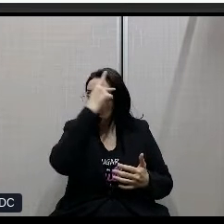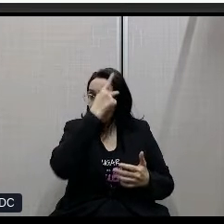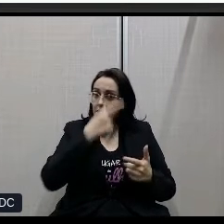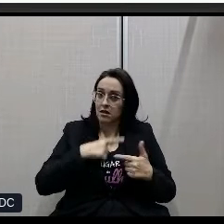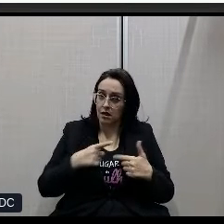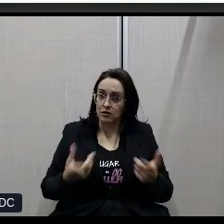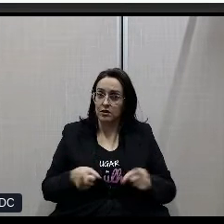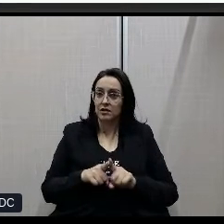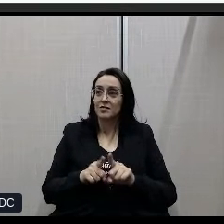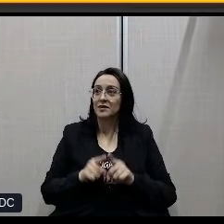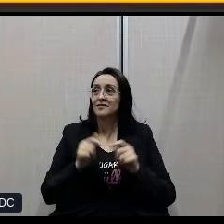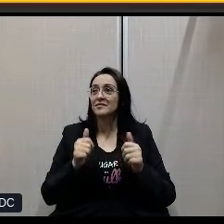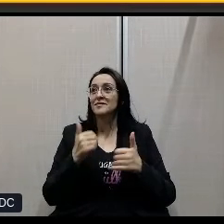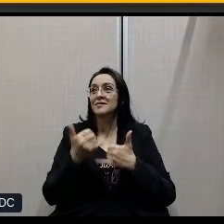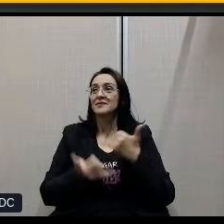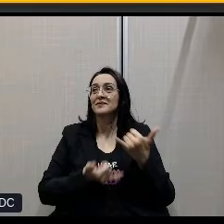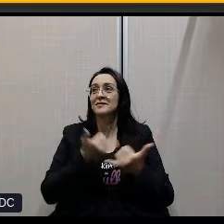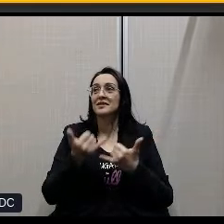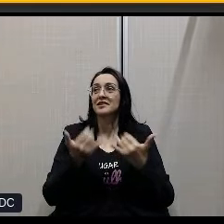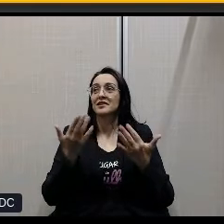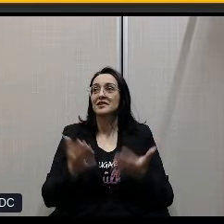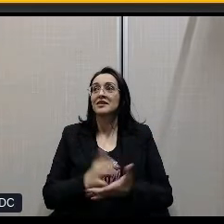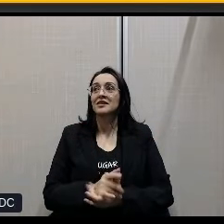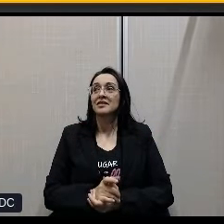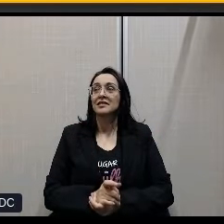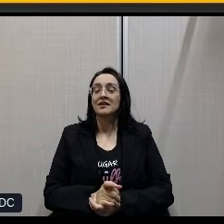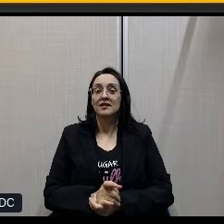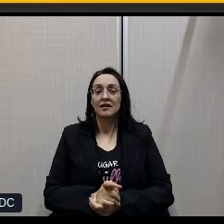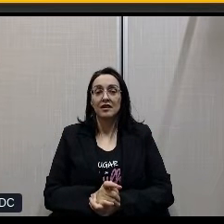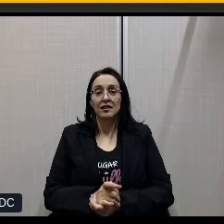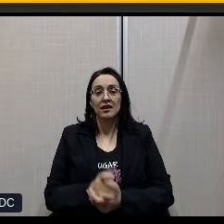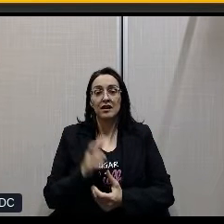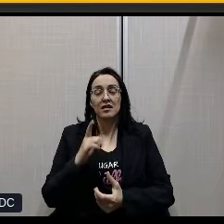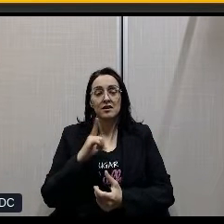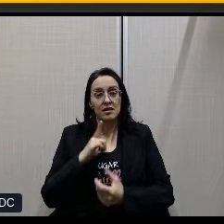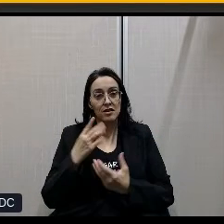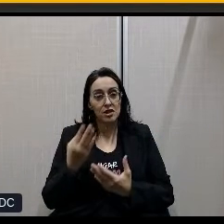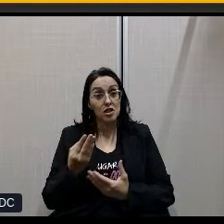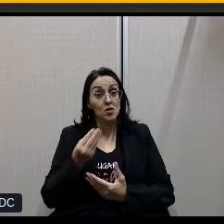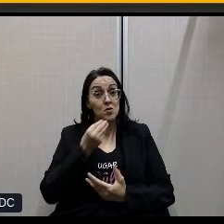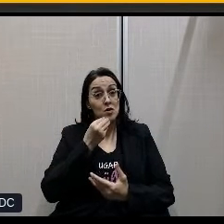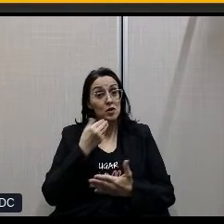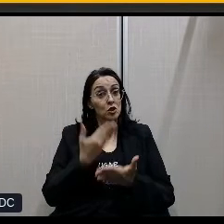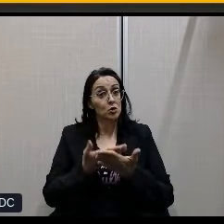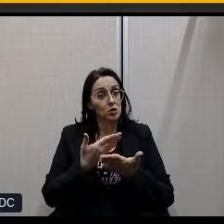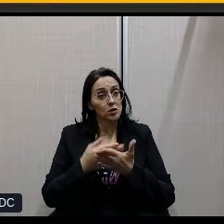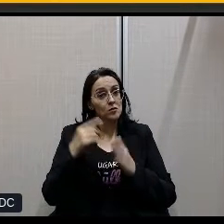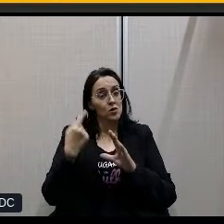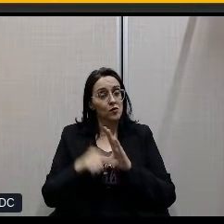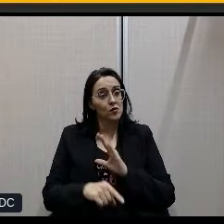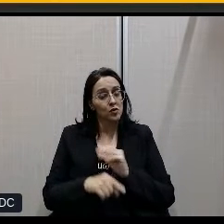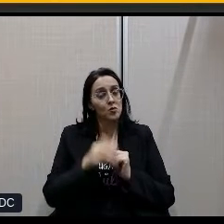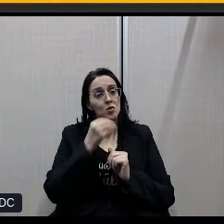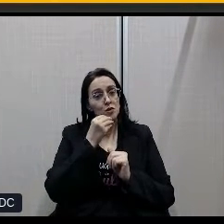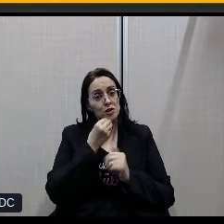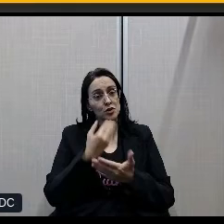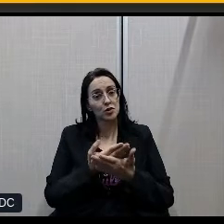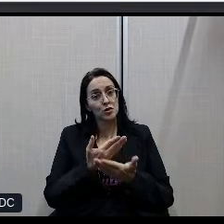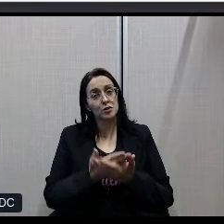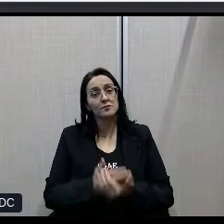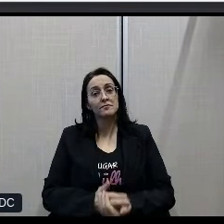beleza? Brincadeiras à parte. Tendo em vista isso, estudei, me aprofundei e vi uma oportunidade de estudo, tá?